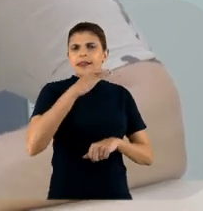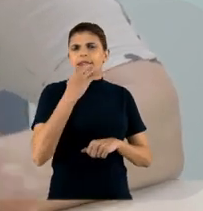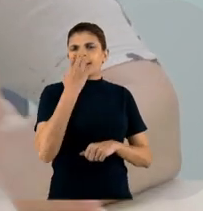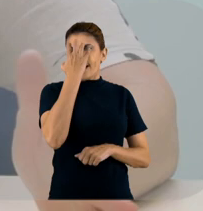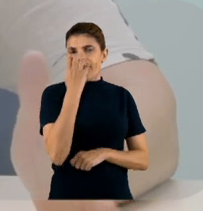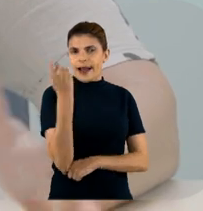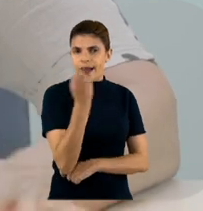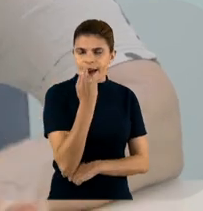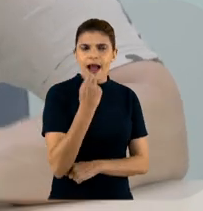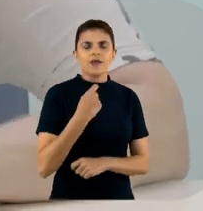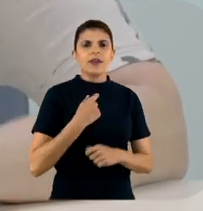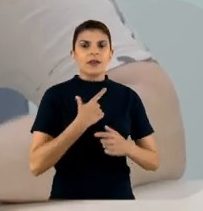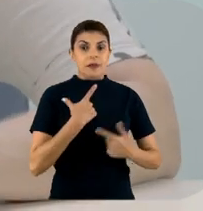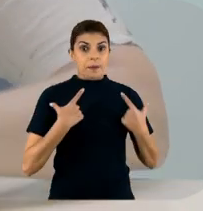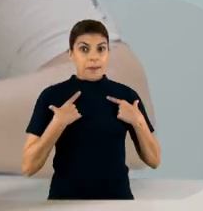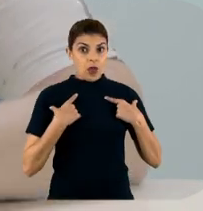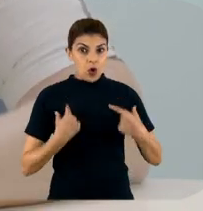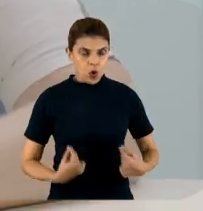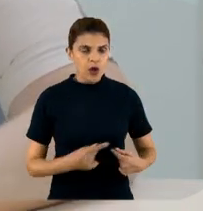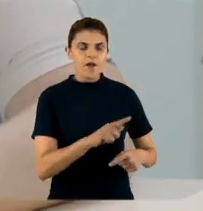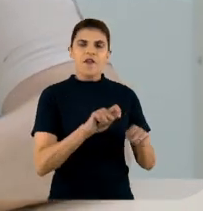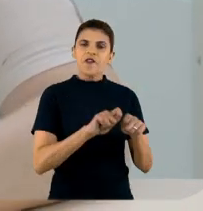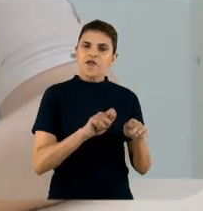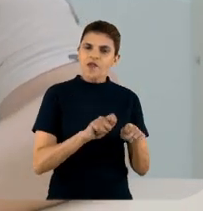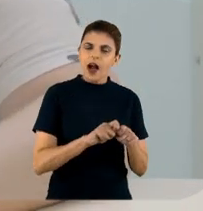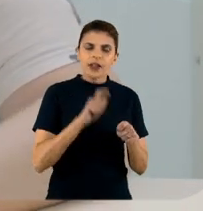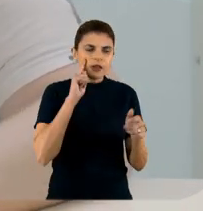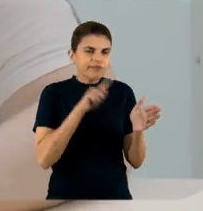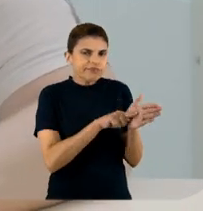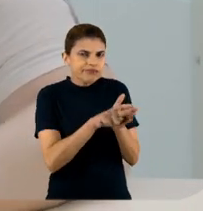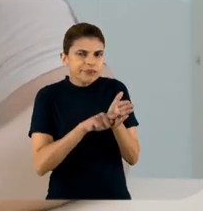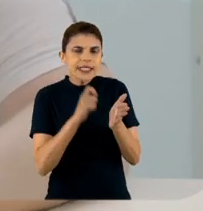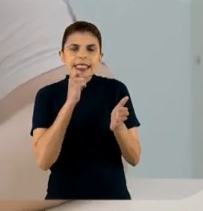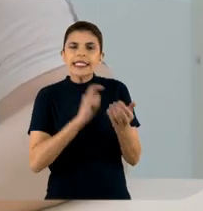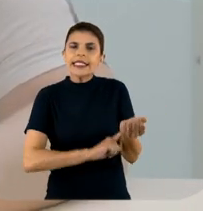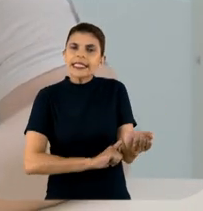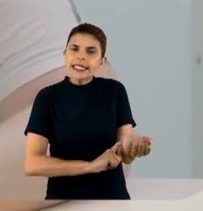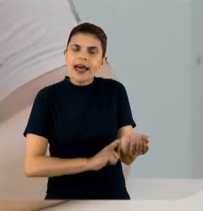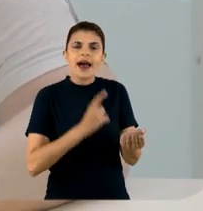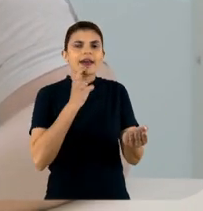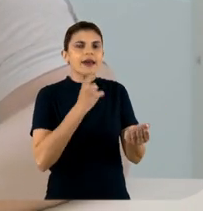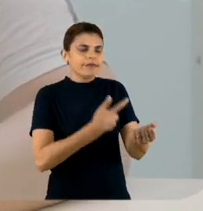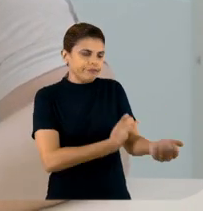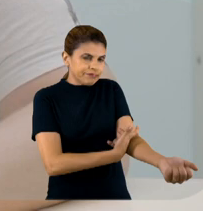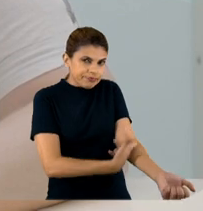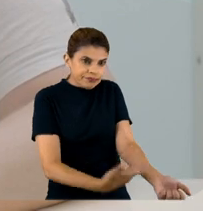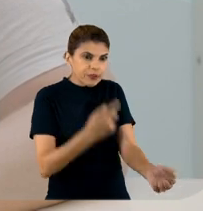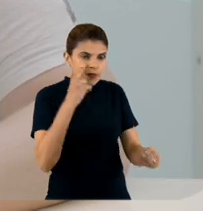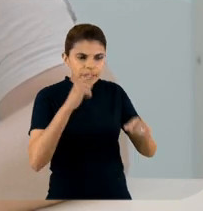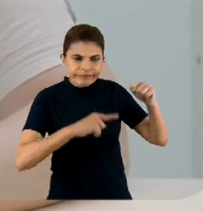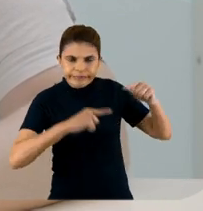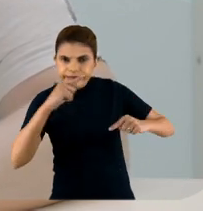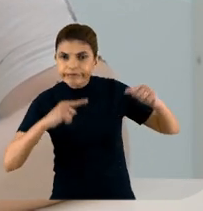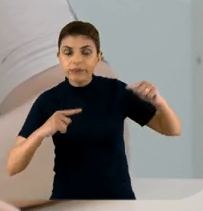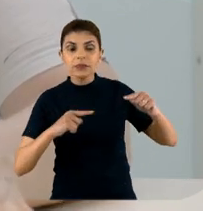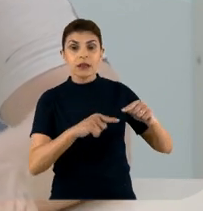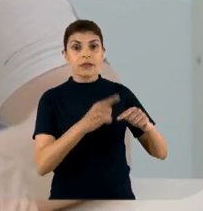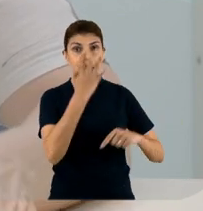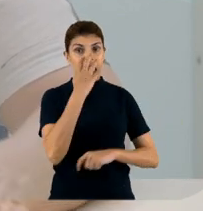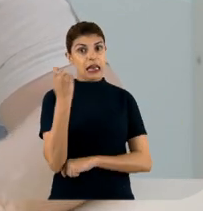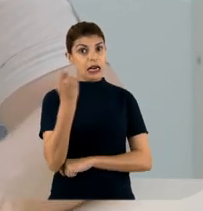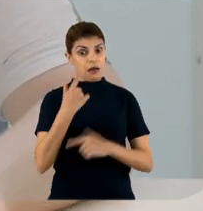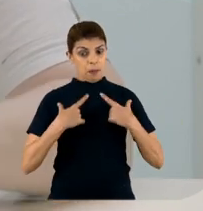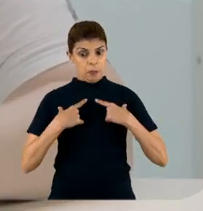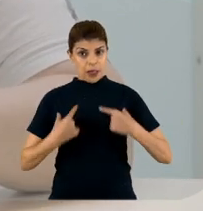geralmente faz um hemograma faz uma bioquímica de sangue eles servem até para detectar alguma gravidade do doente porque uma